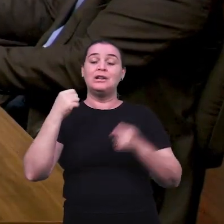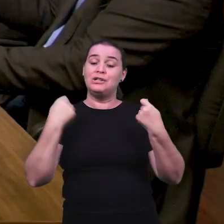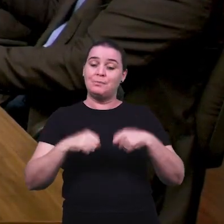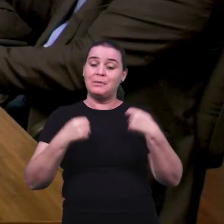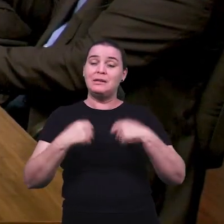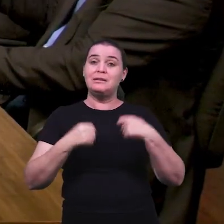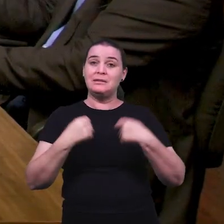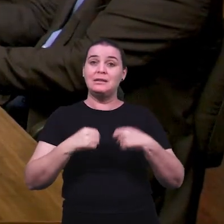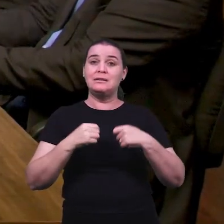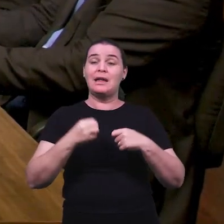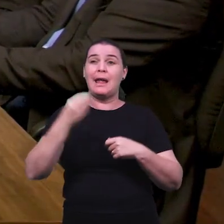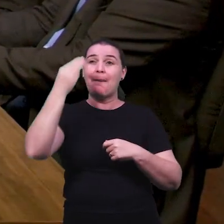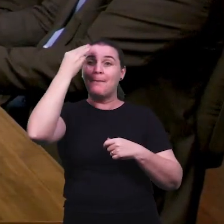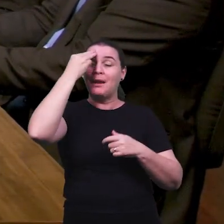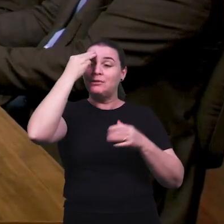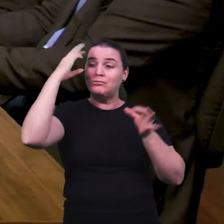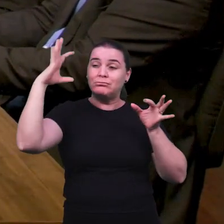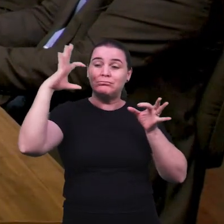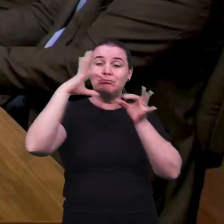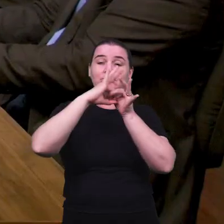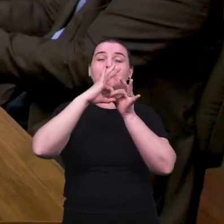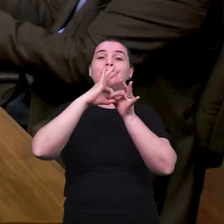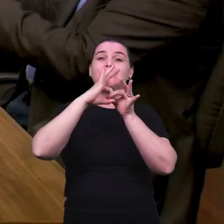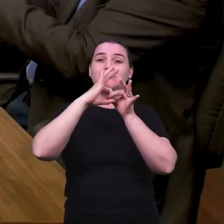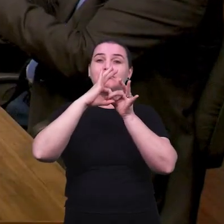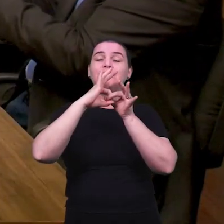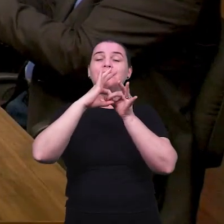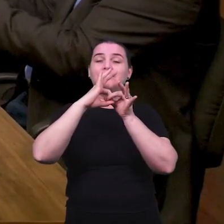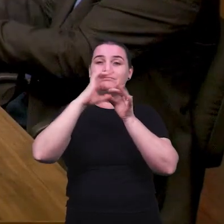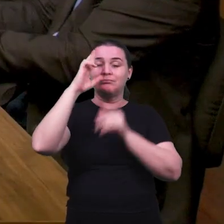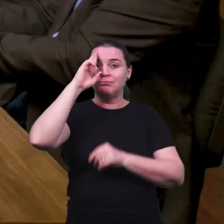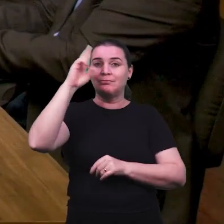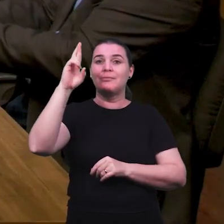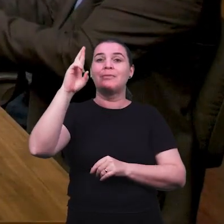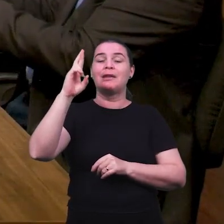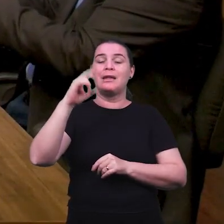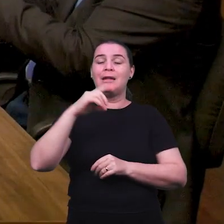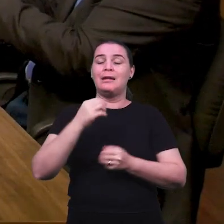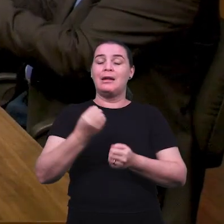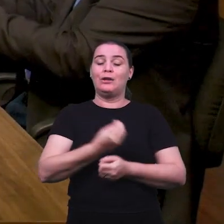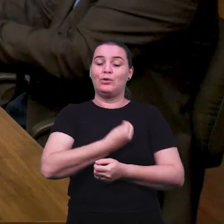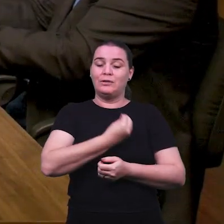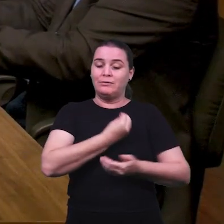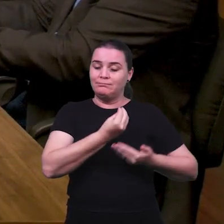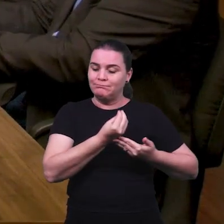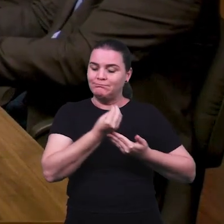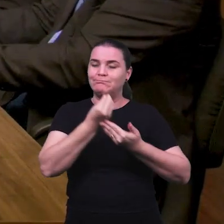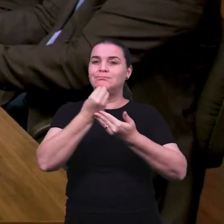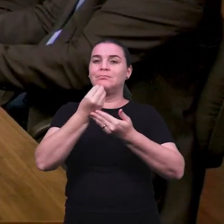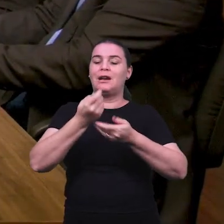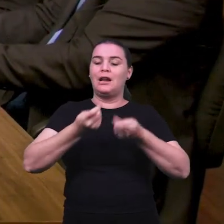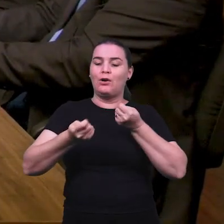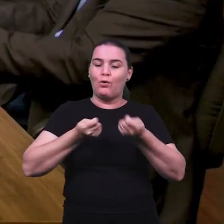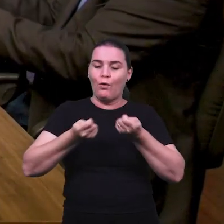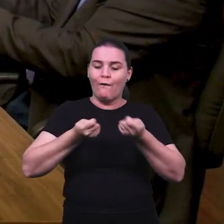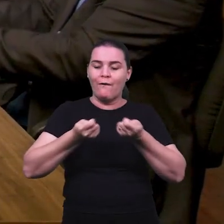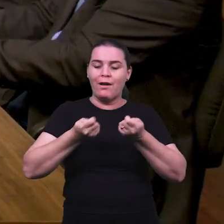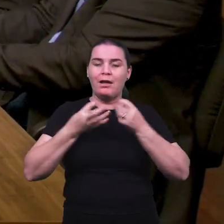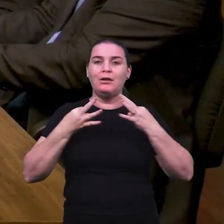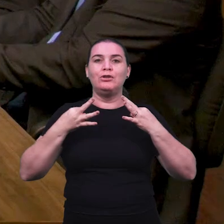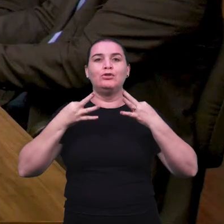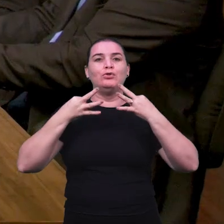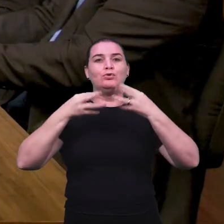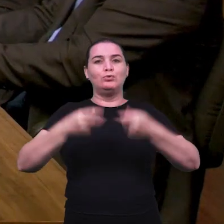em termos a mente firme no Senhor, né? Entregarmos nossa vida para que Ele nos governe todas as coisas, para que Ele